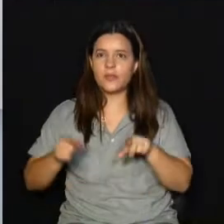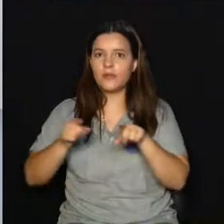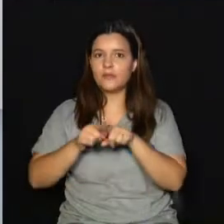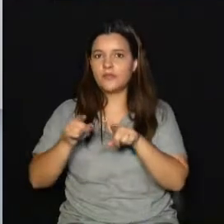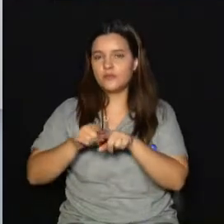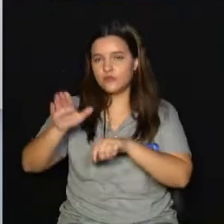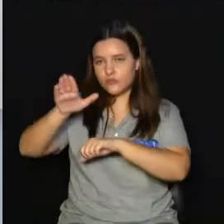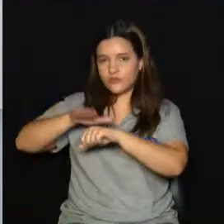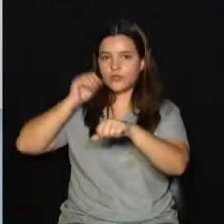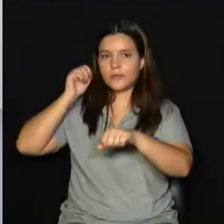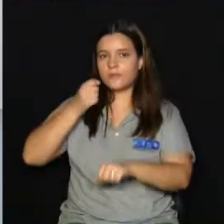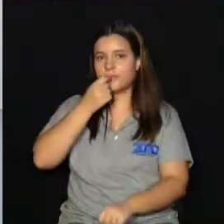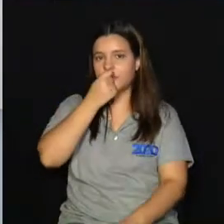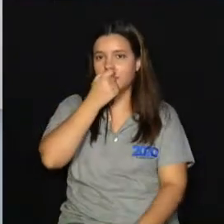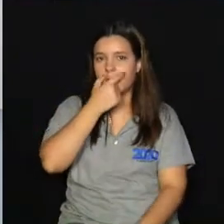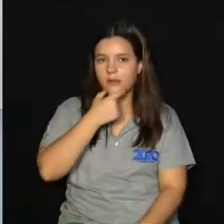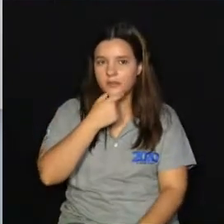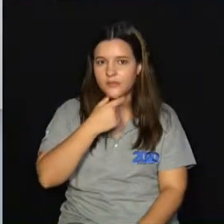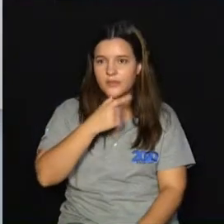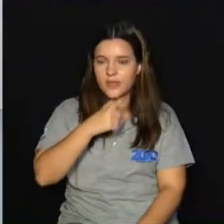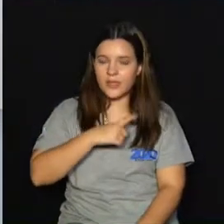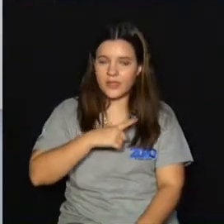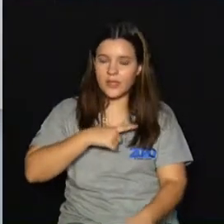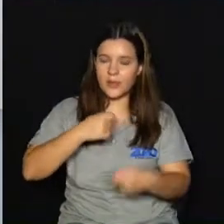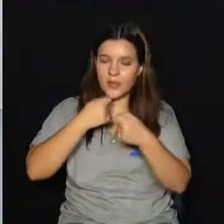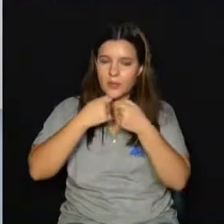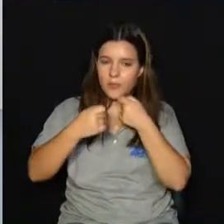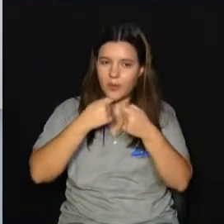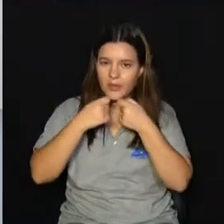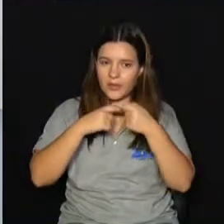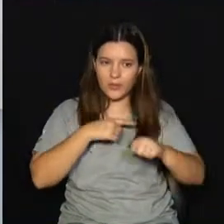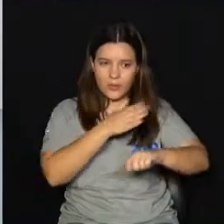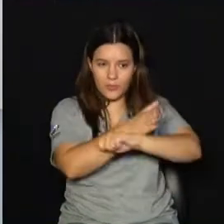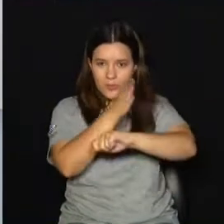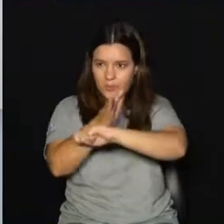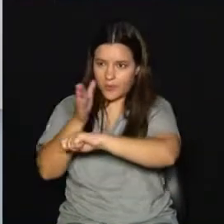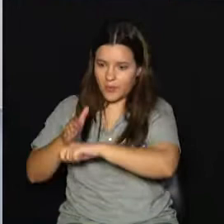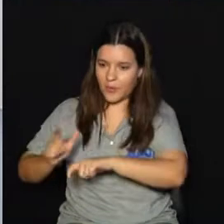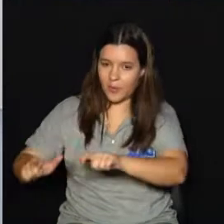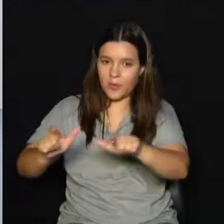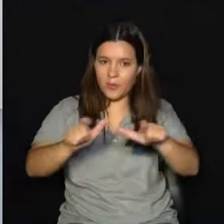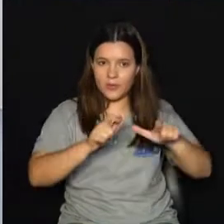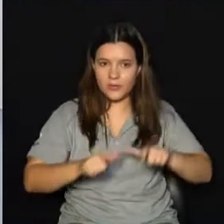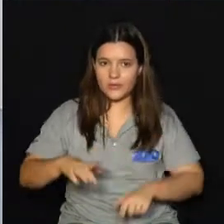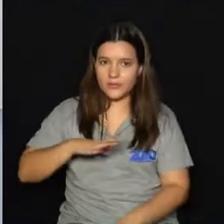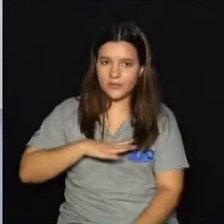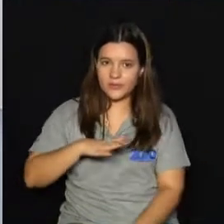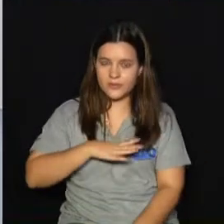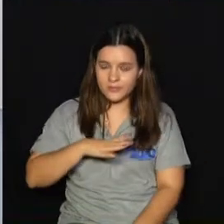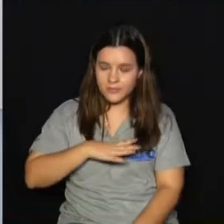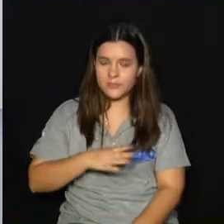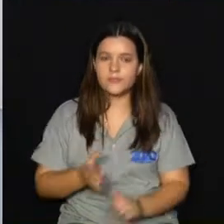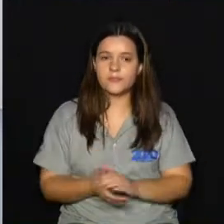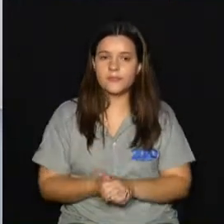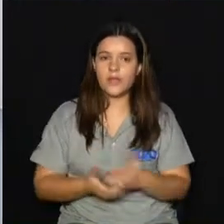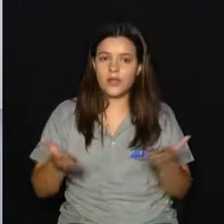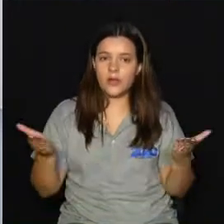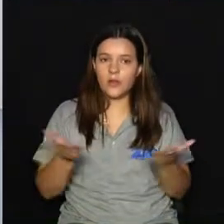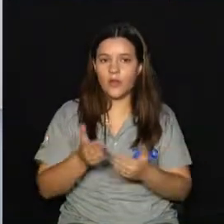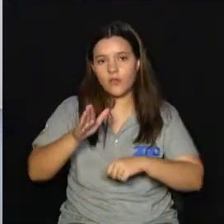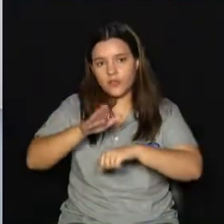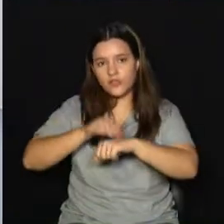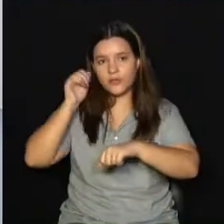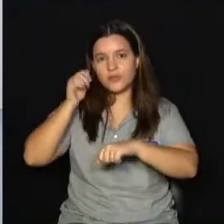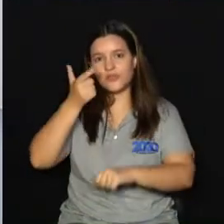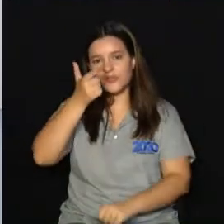Rubens Morelli, o nosso repórter, que também está circulando por toda a cidade, pelos distritos. E agora eu vou acionar novamente